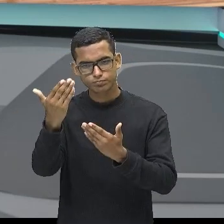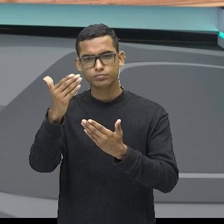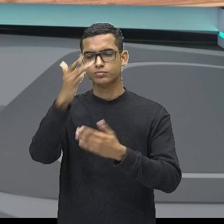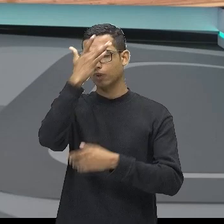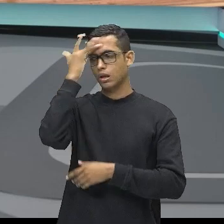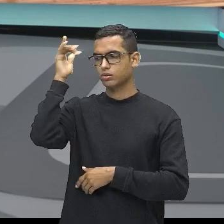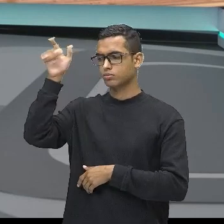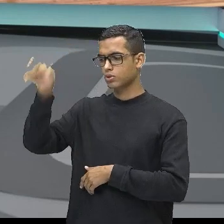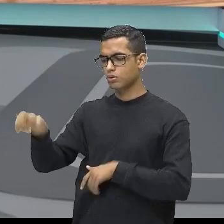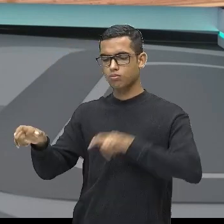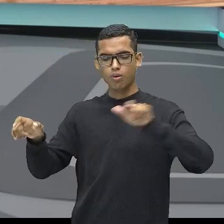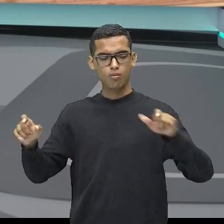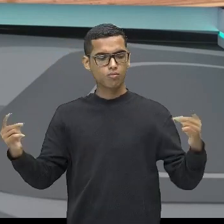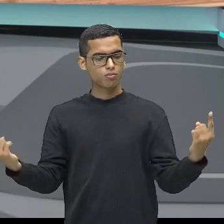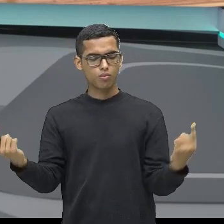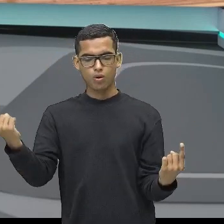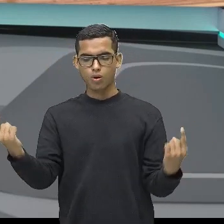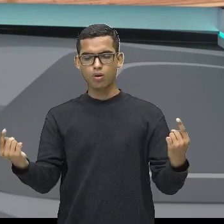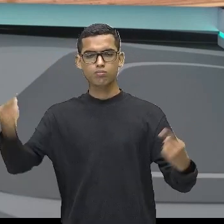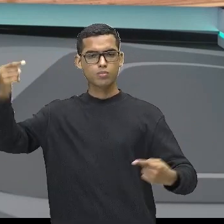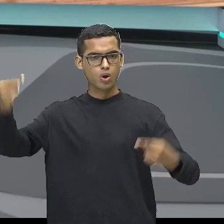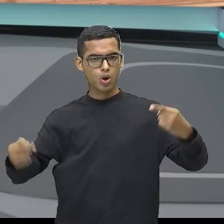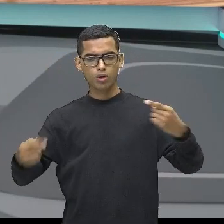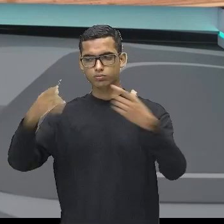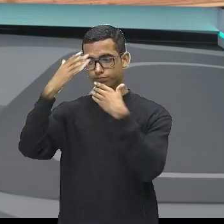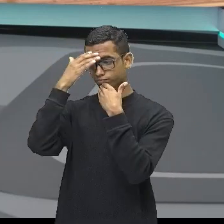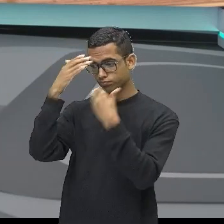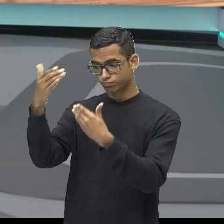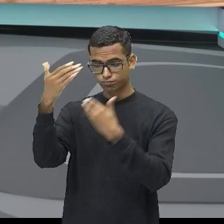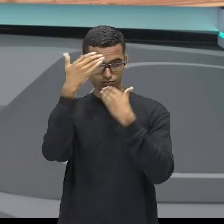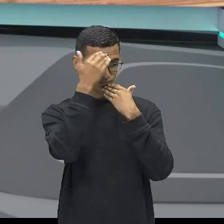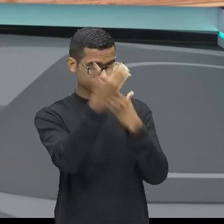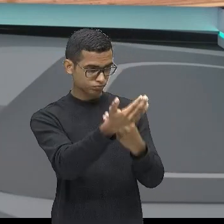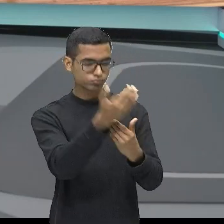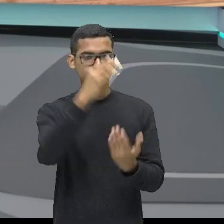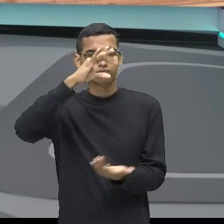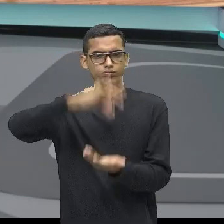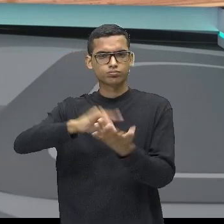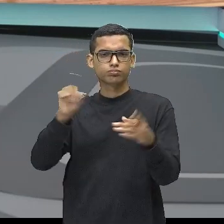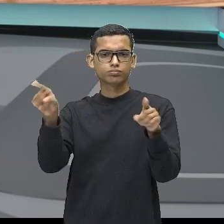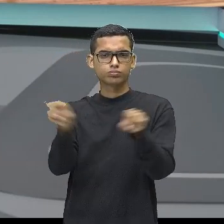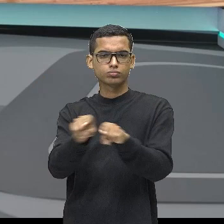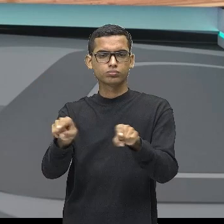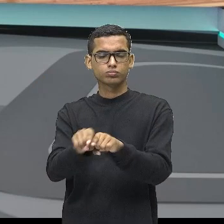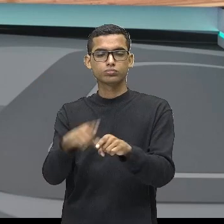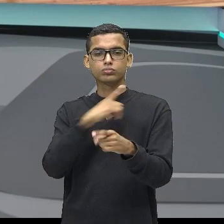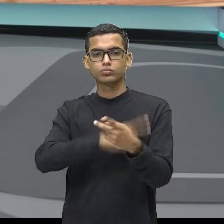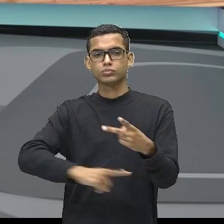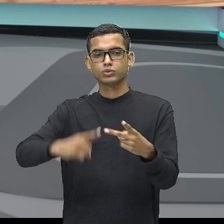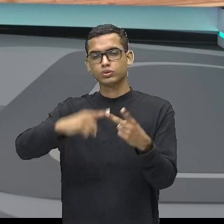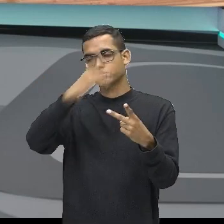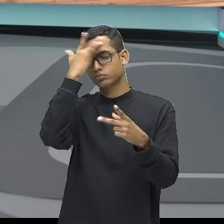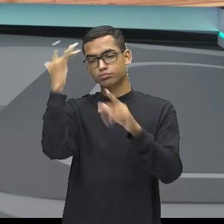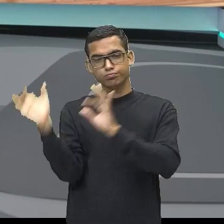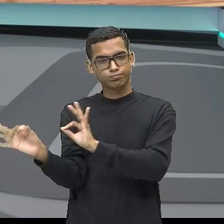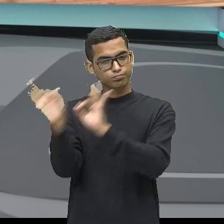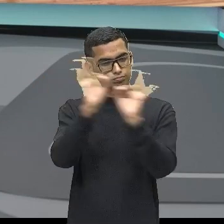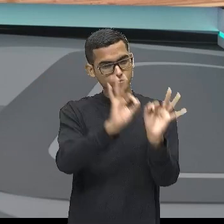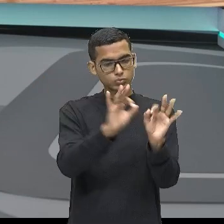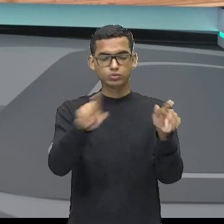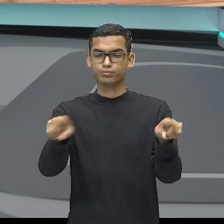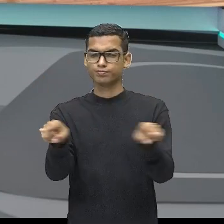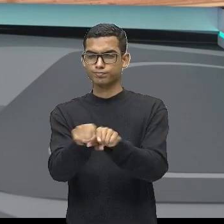participou do debate, as pessoas, os debatedores que ficaram trocando ideias, as pessoas que assistiram também, certo? Então, quando é